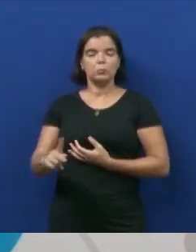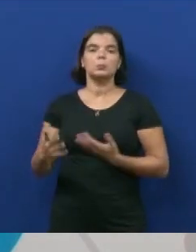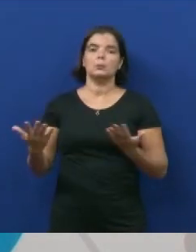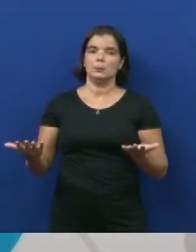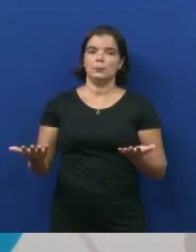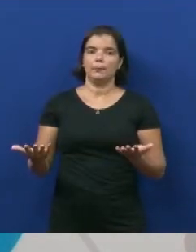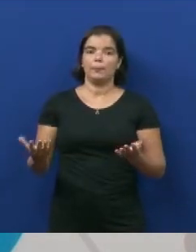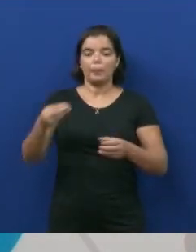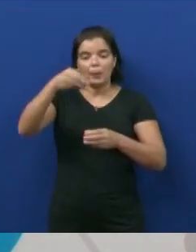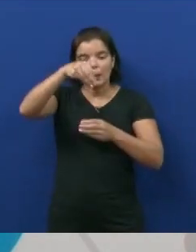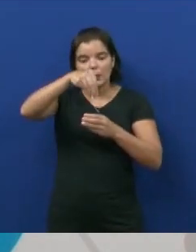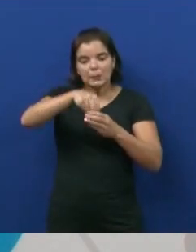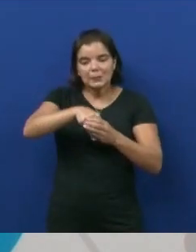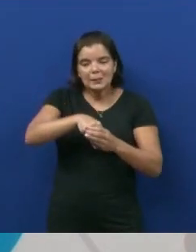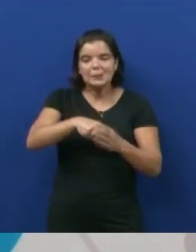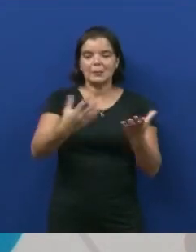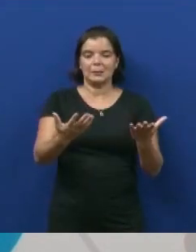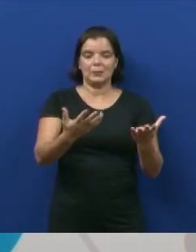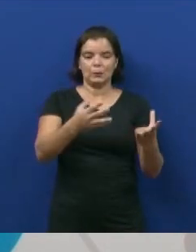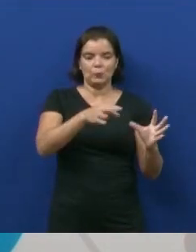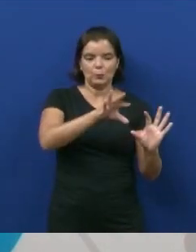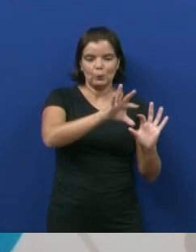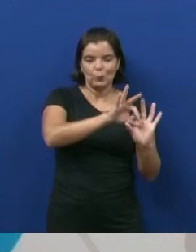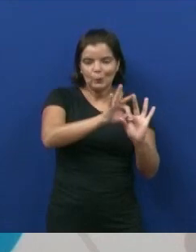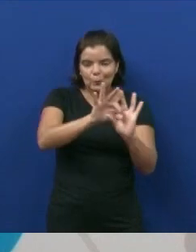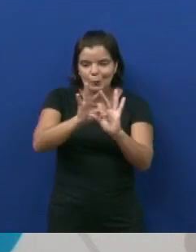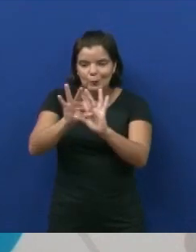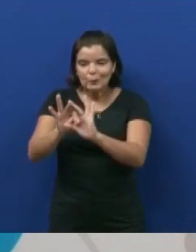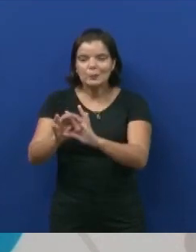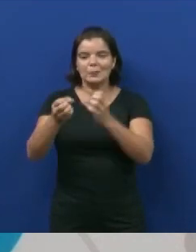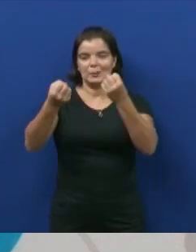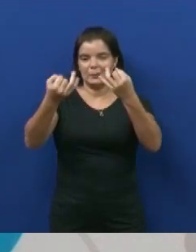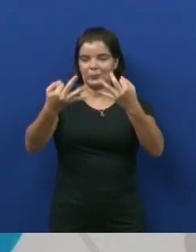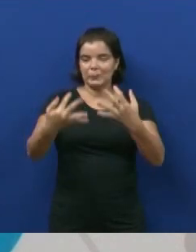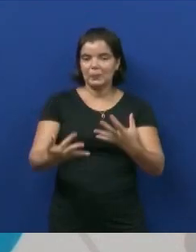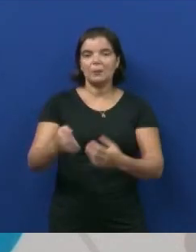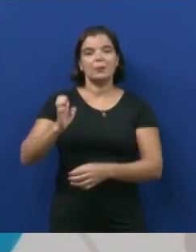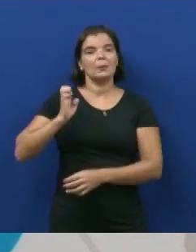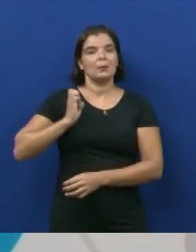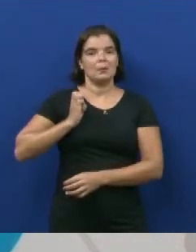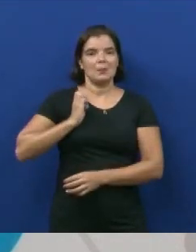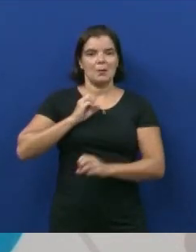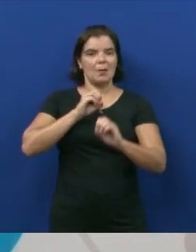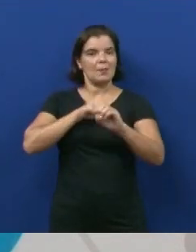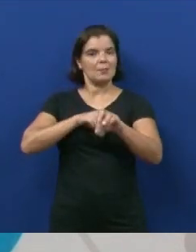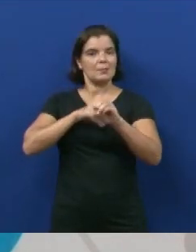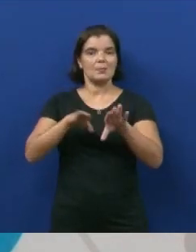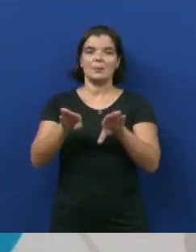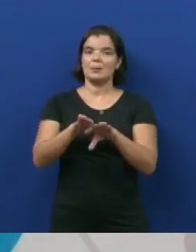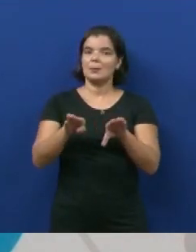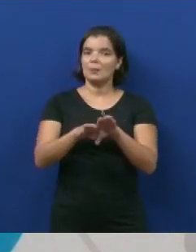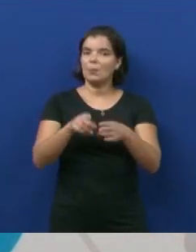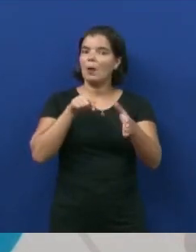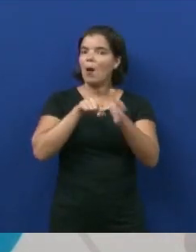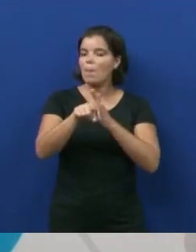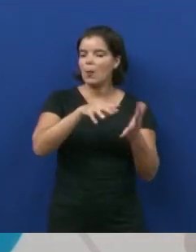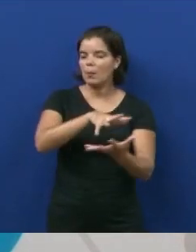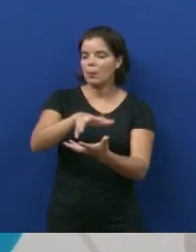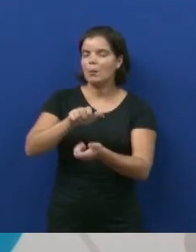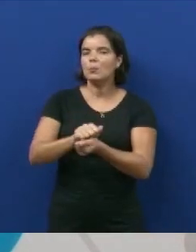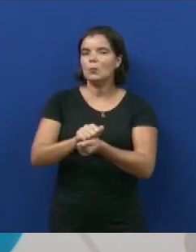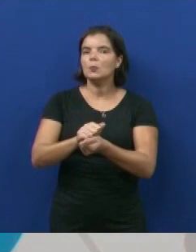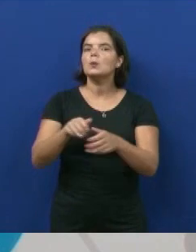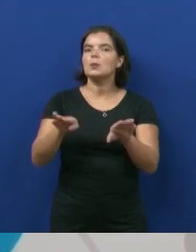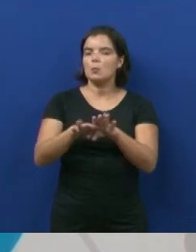Então, dentro desse modo de ser abordado, a ética ela te ensina também a questionar o mundo